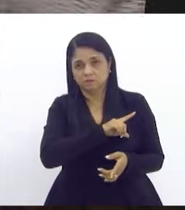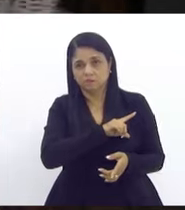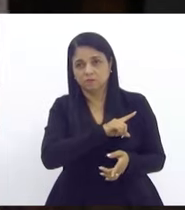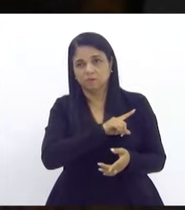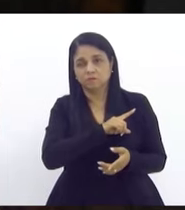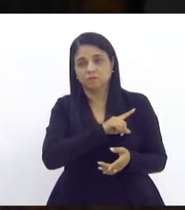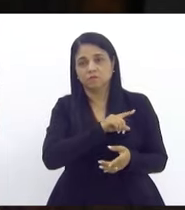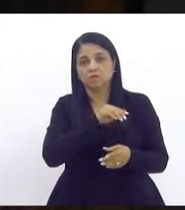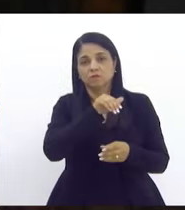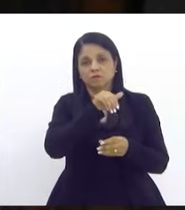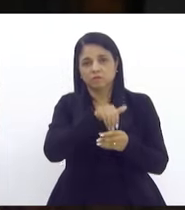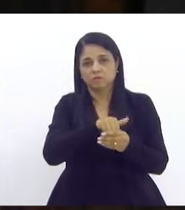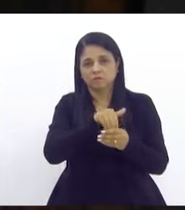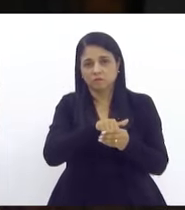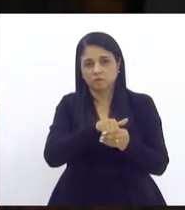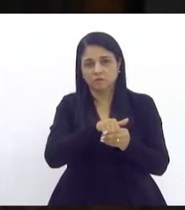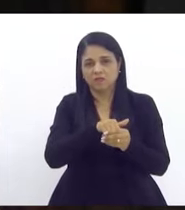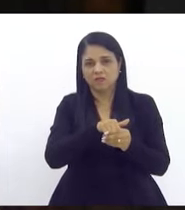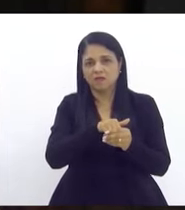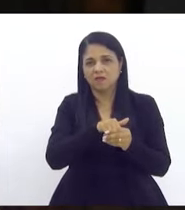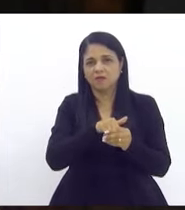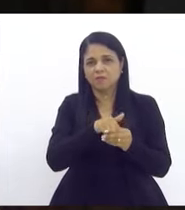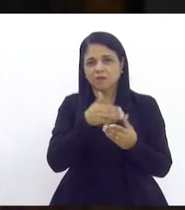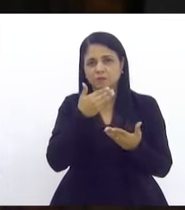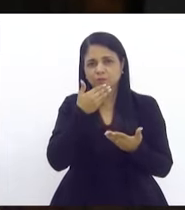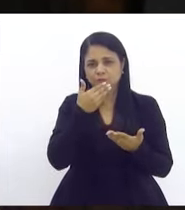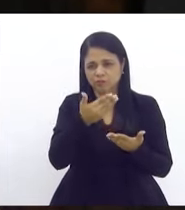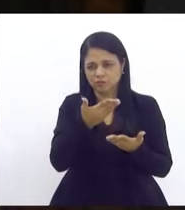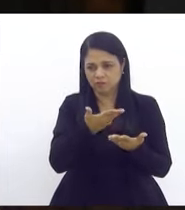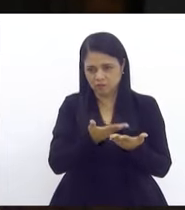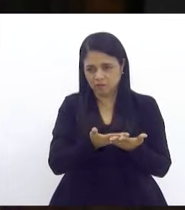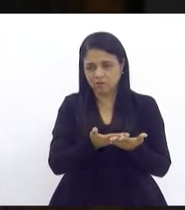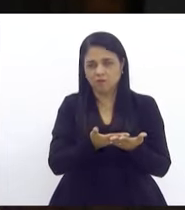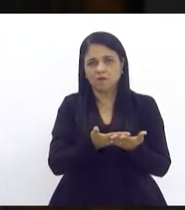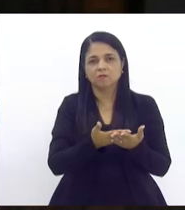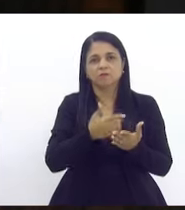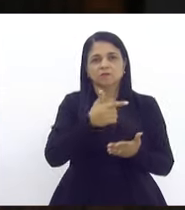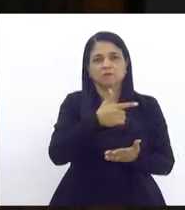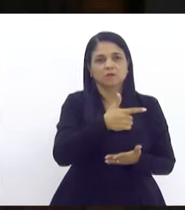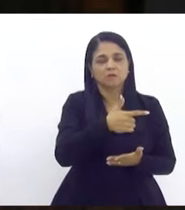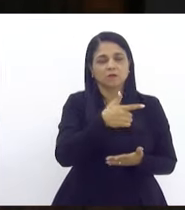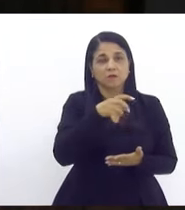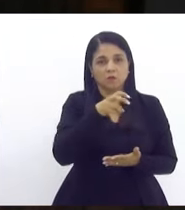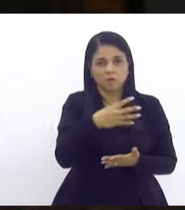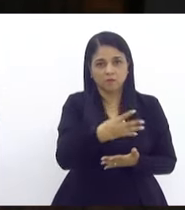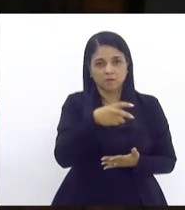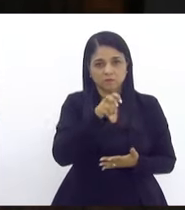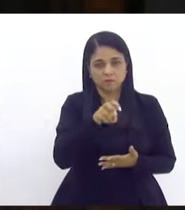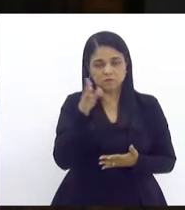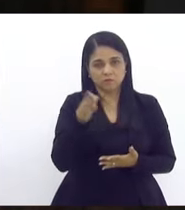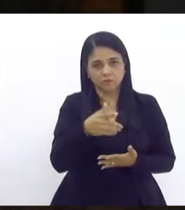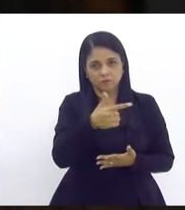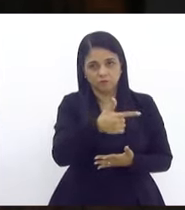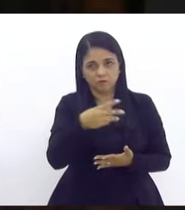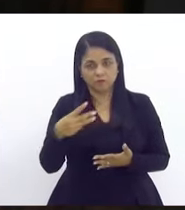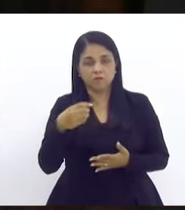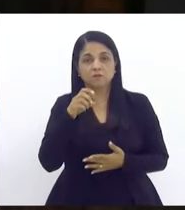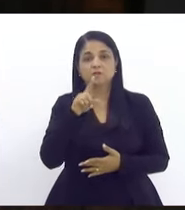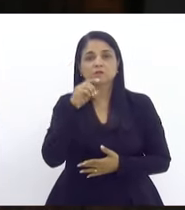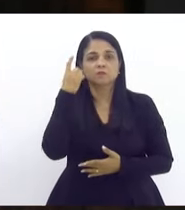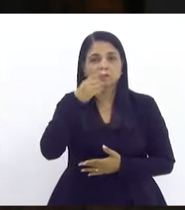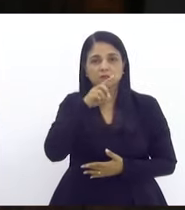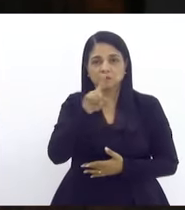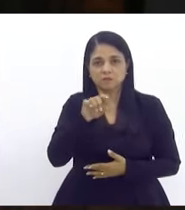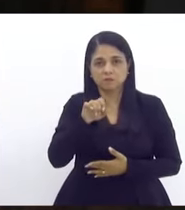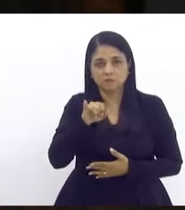vou votar o requerimento número 45 de 23, de autoria da deputada Zeidan, que solicita a prorrogação do prazo de funcionamento